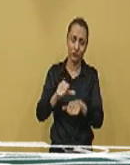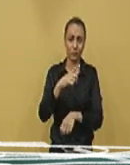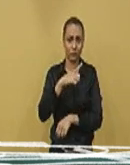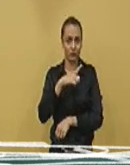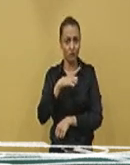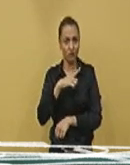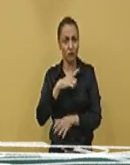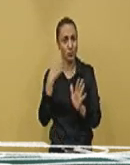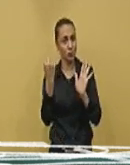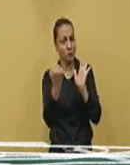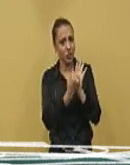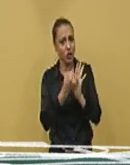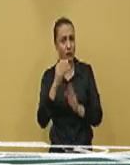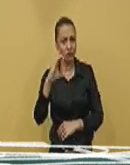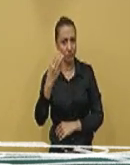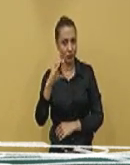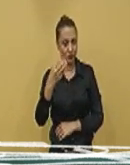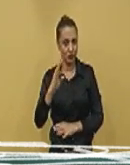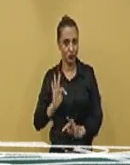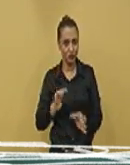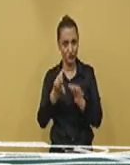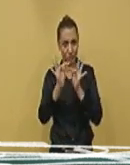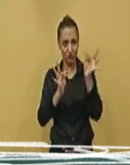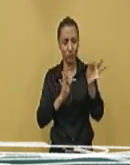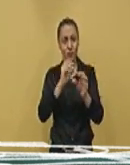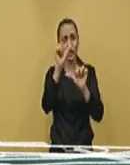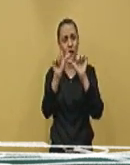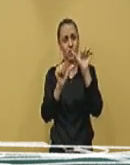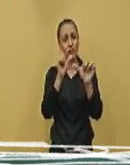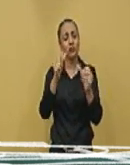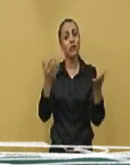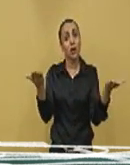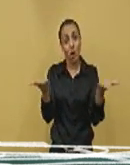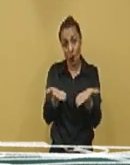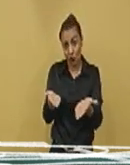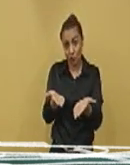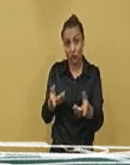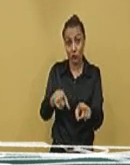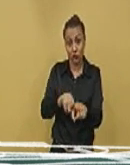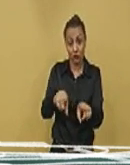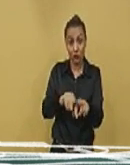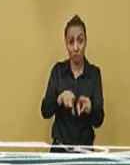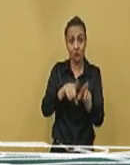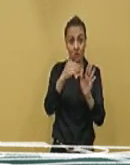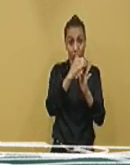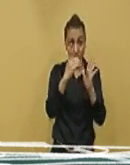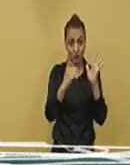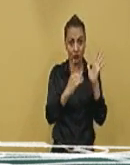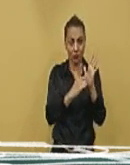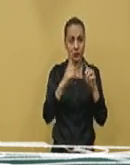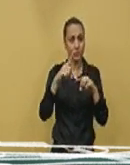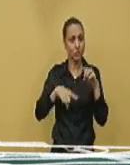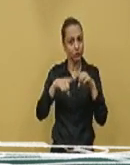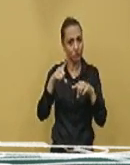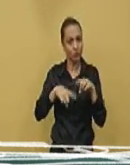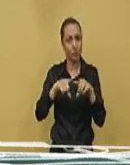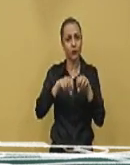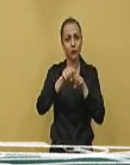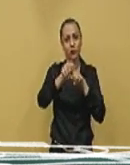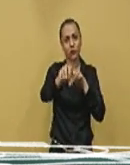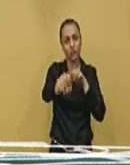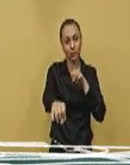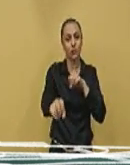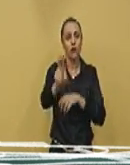o Marco da Ciência, Tecnologia e Inovação, recentemente as diretrizes para a política da extensão